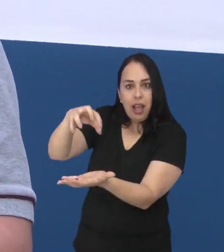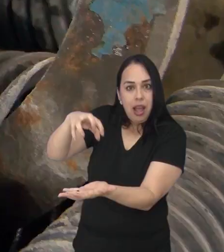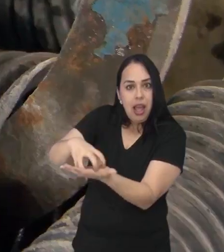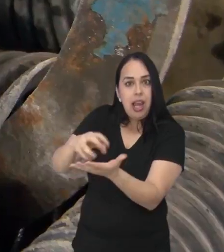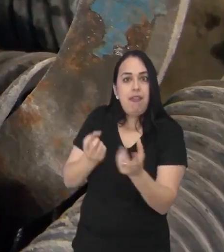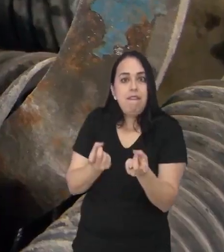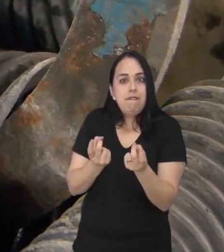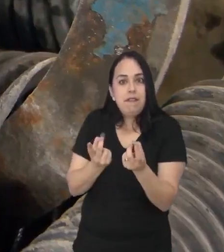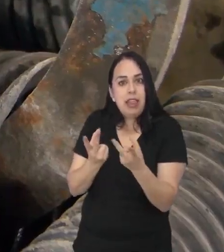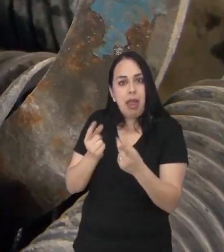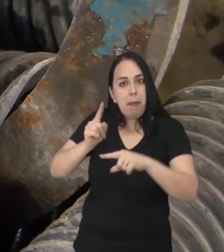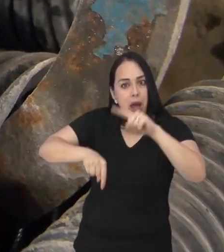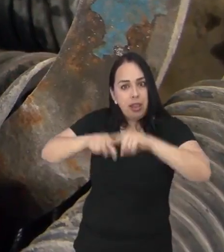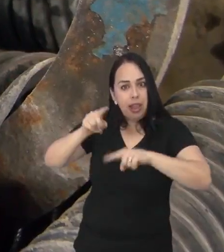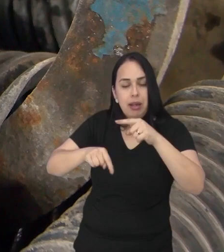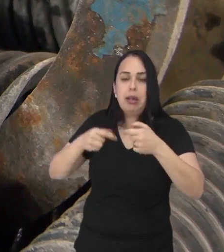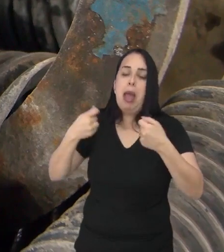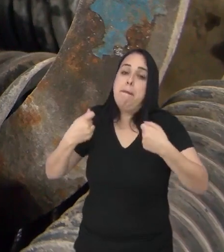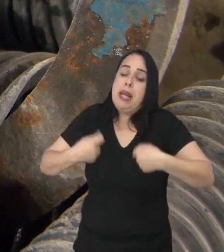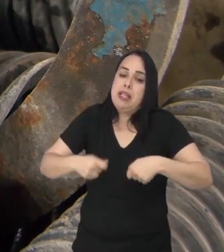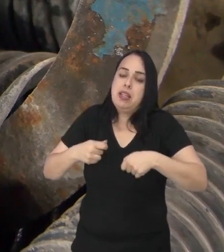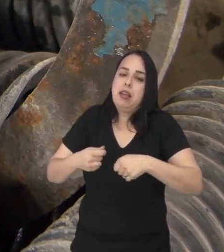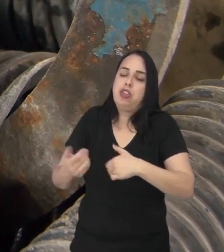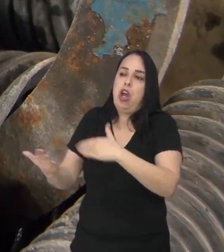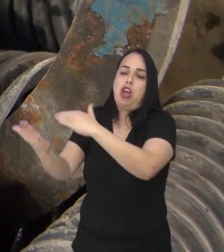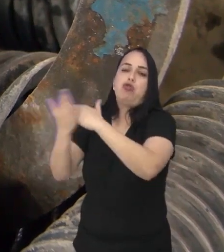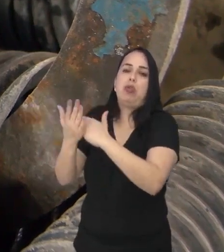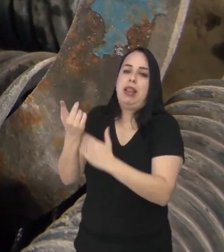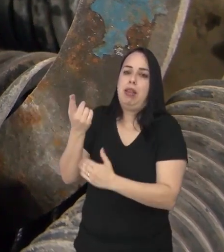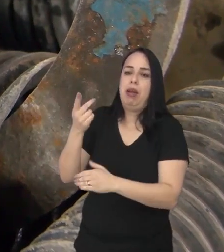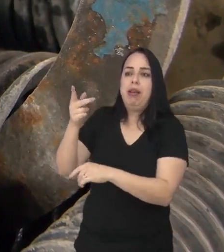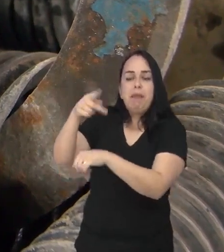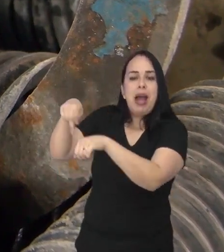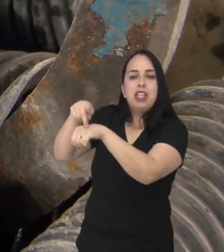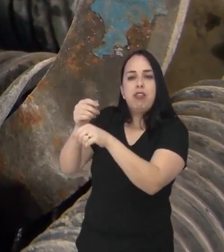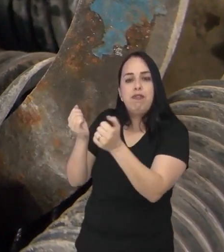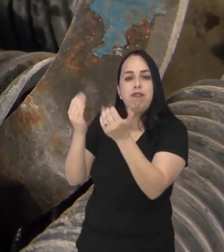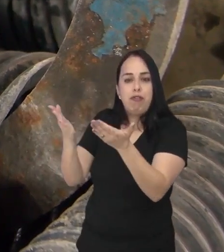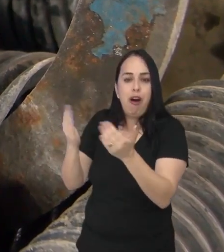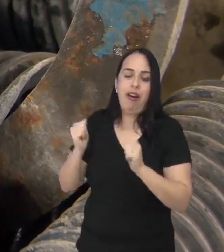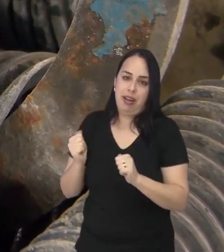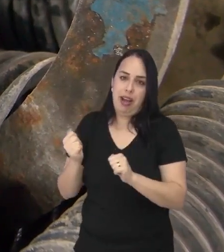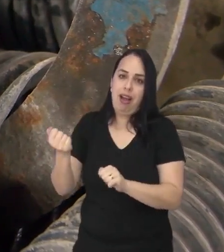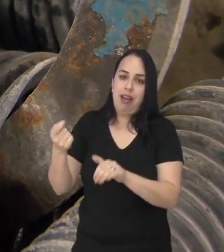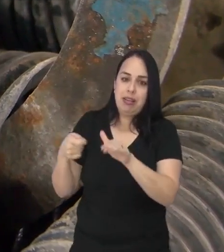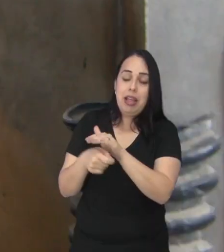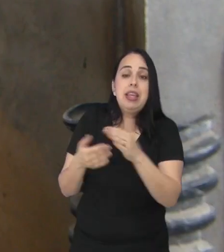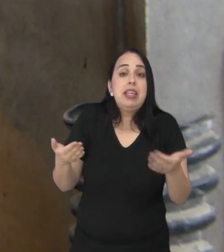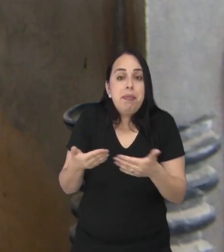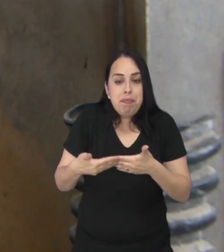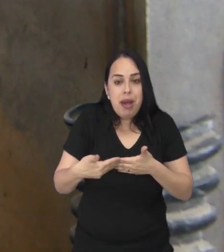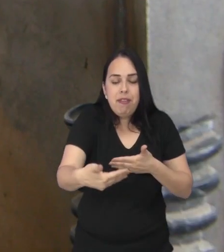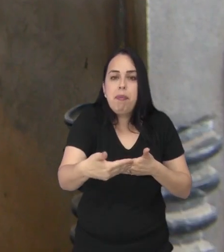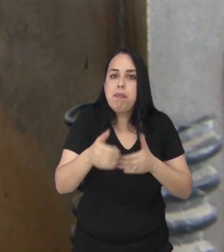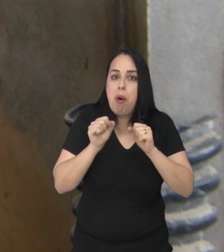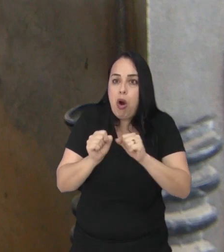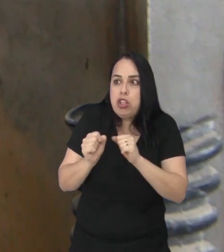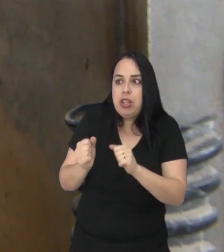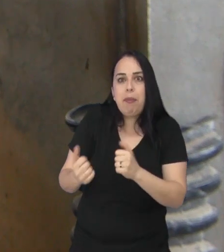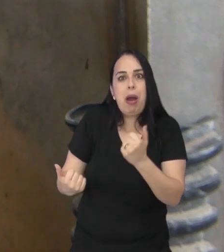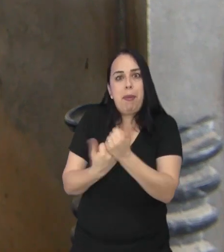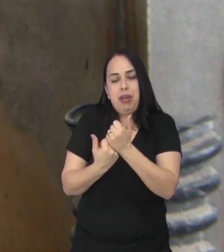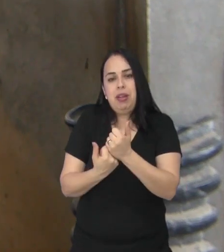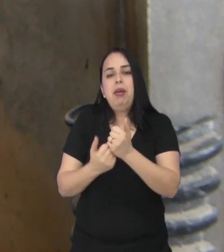filial. Como lidam com importação de matéria-prima, dependem do mercado internacional. Um trabalho que